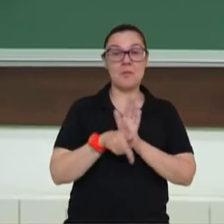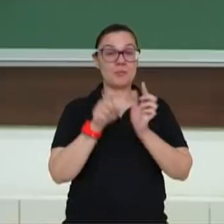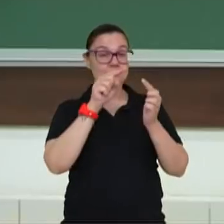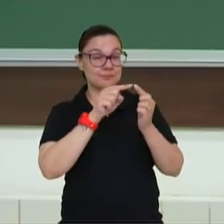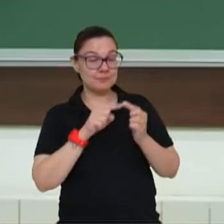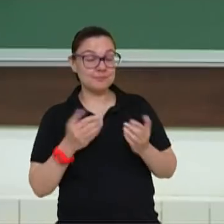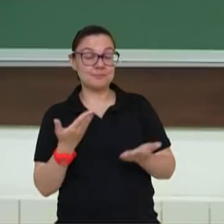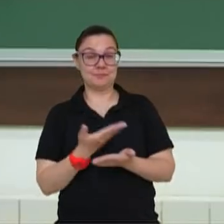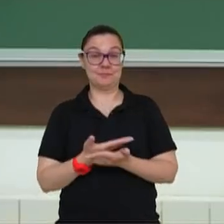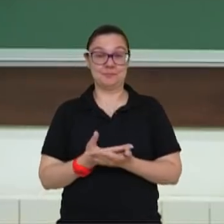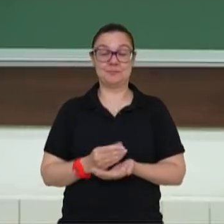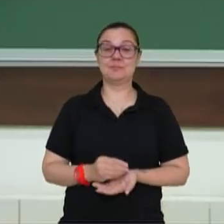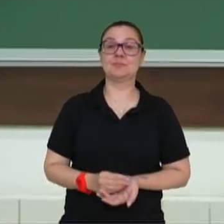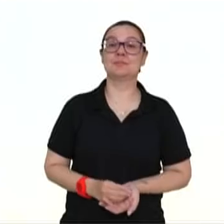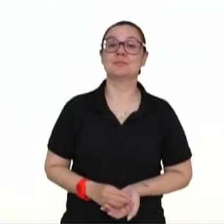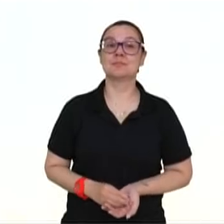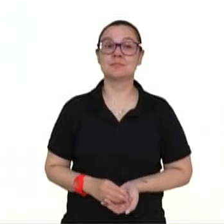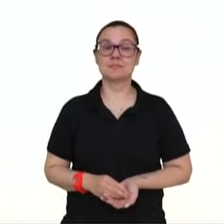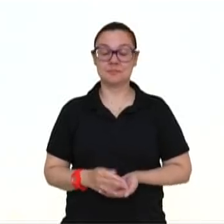aula?